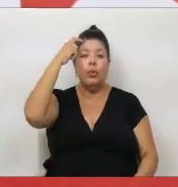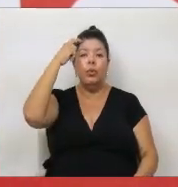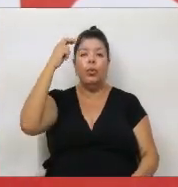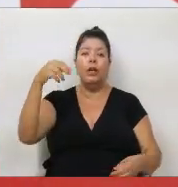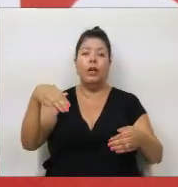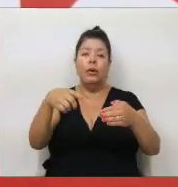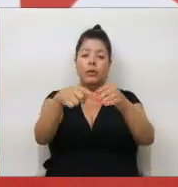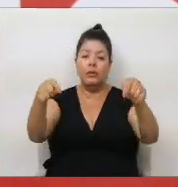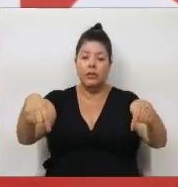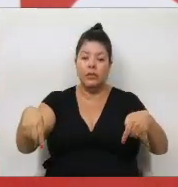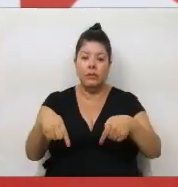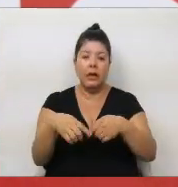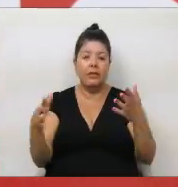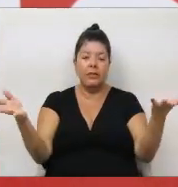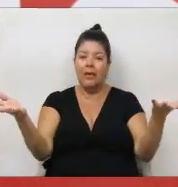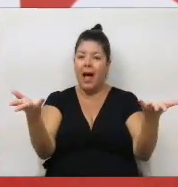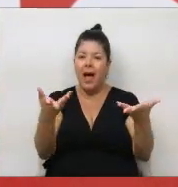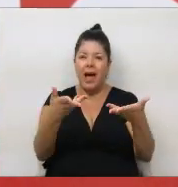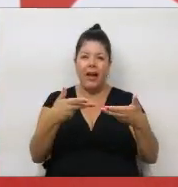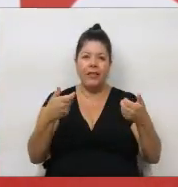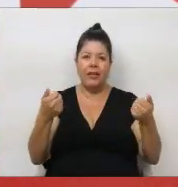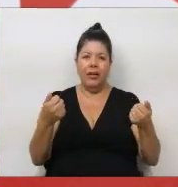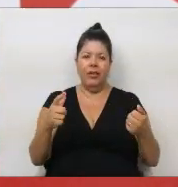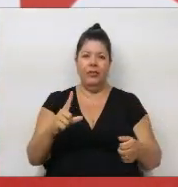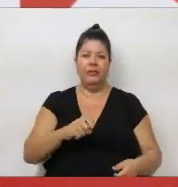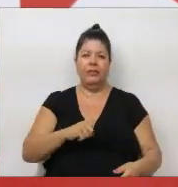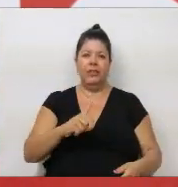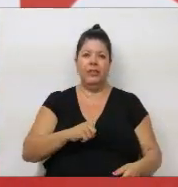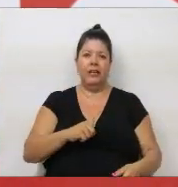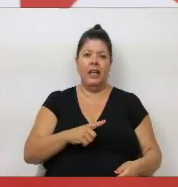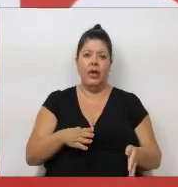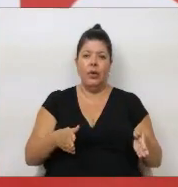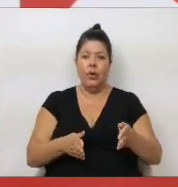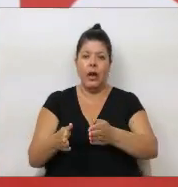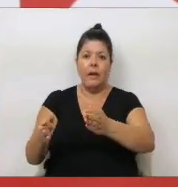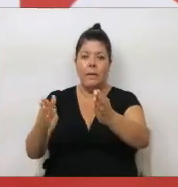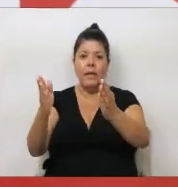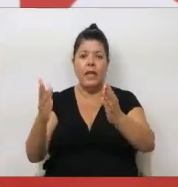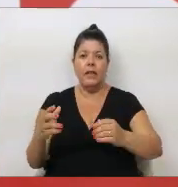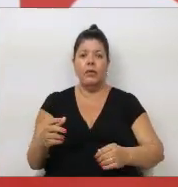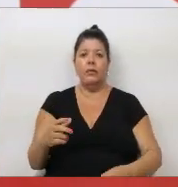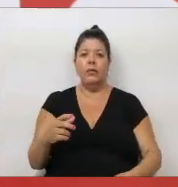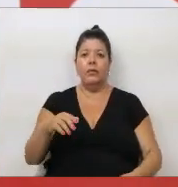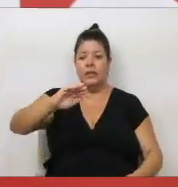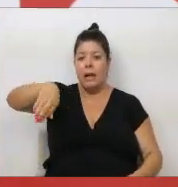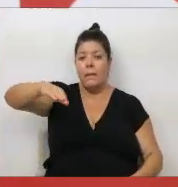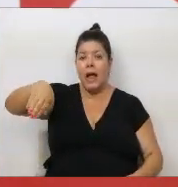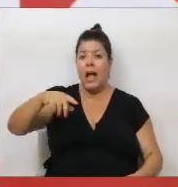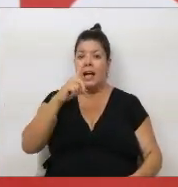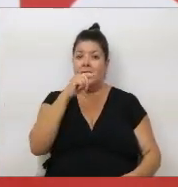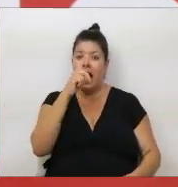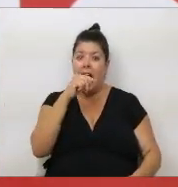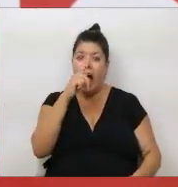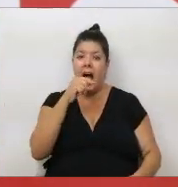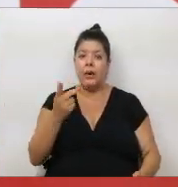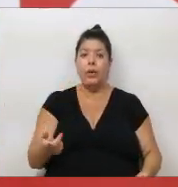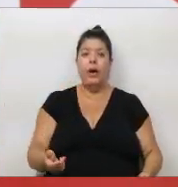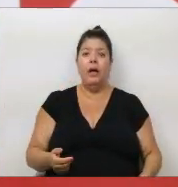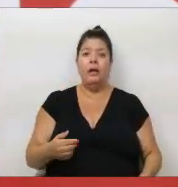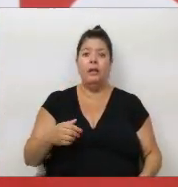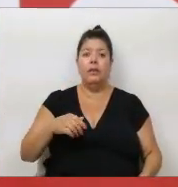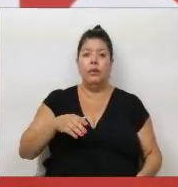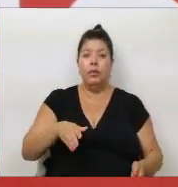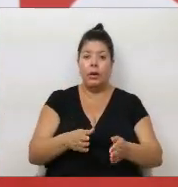espaços maravilhosos que nós temos, por exemplo, o caminho que leva à Praia d'Água, o caminho do Rei,